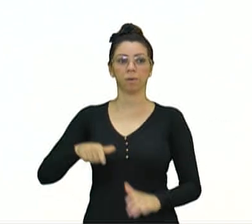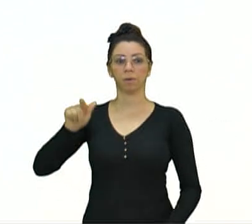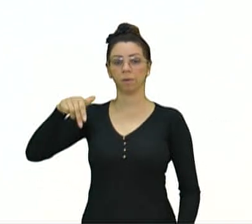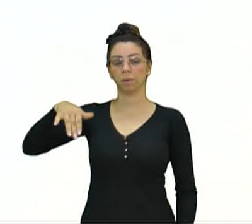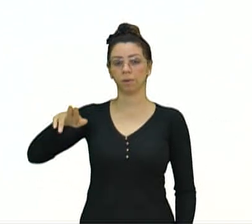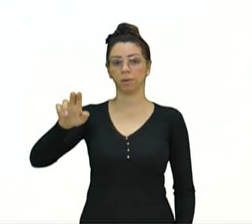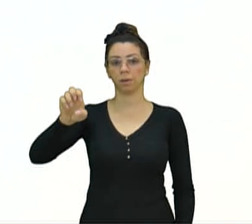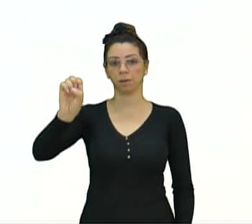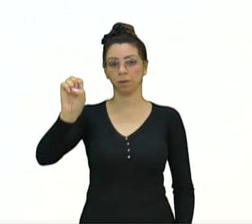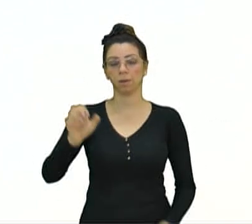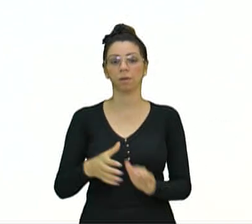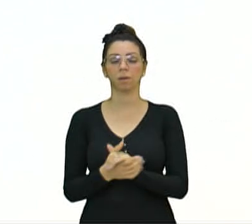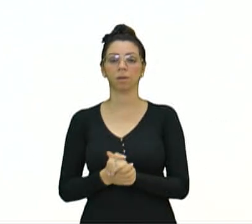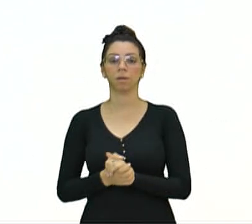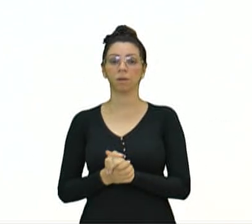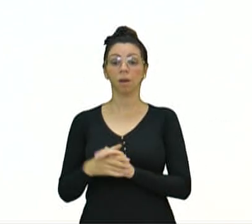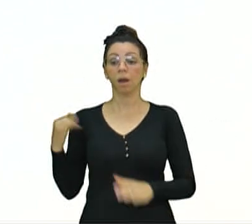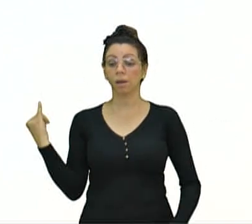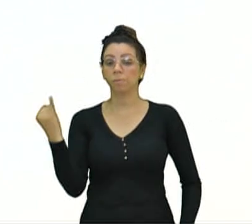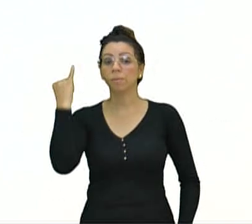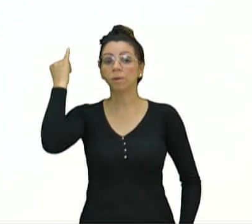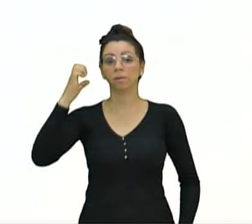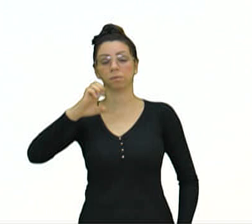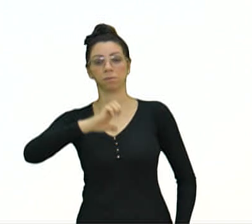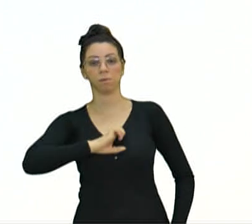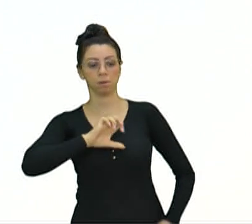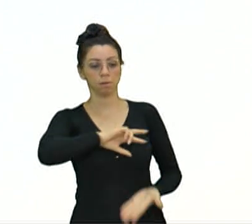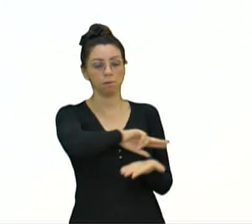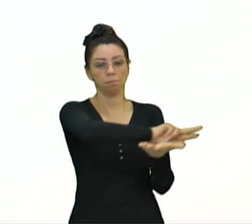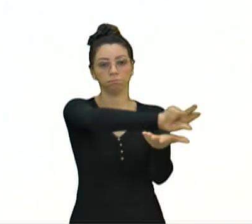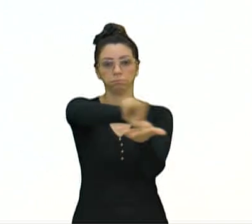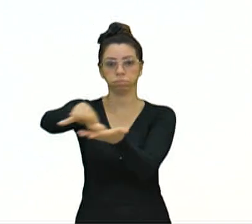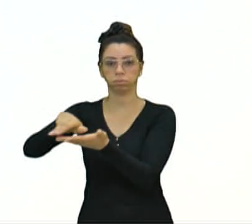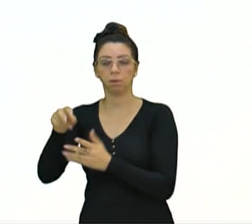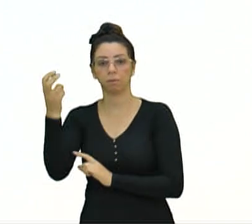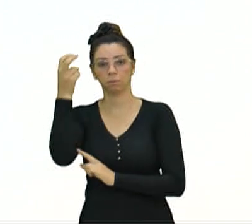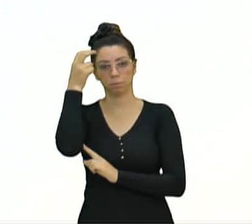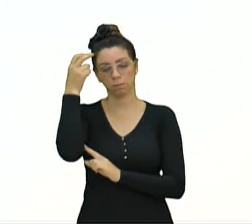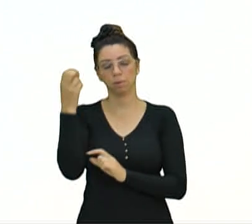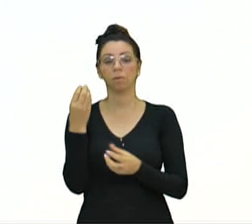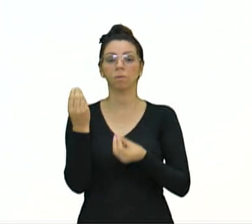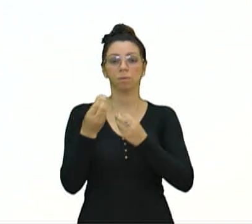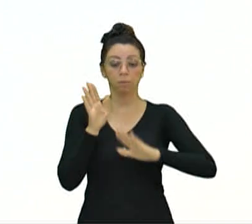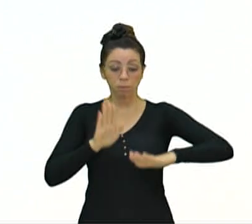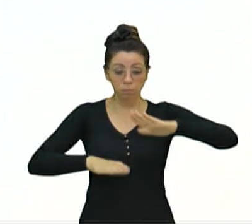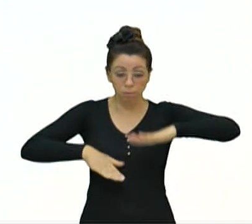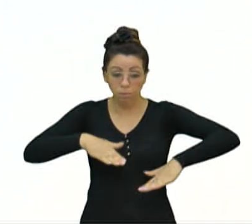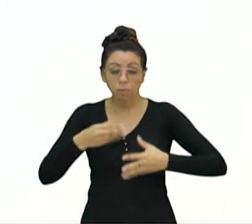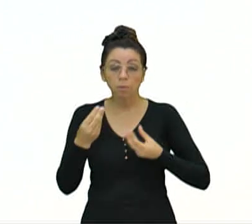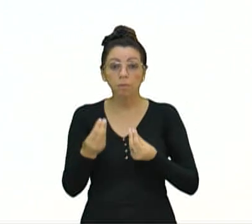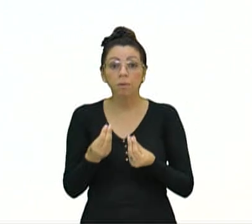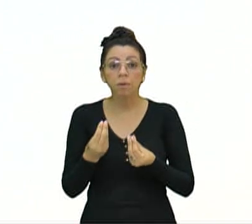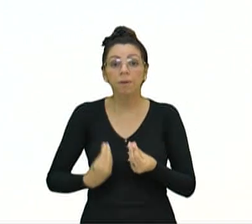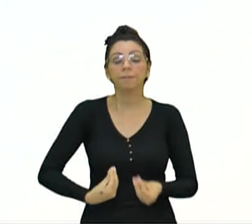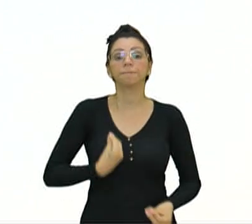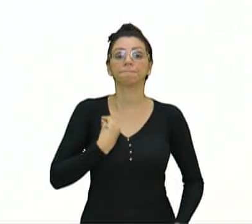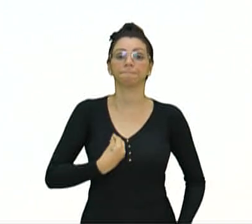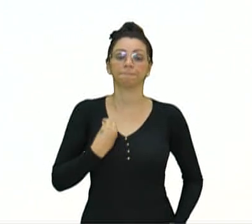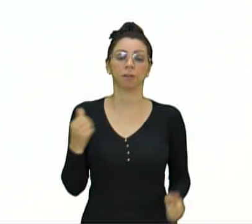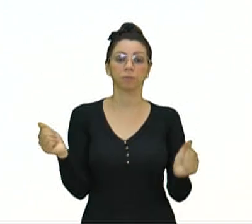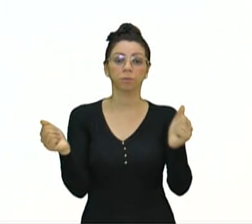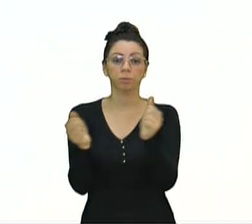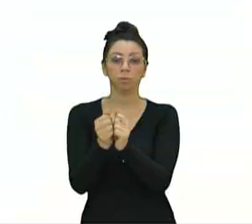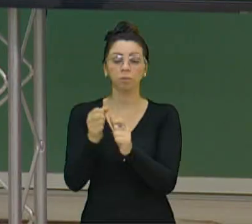sobre a importância da ética e da pluralidade cultural. Conhecemos como os tambores fizeram ou fazem parte da cultura